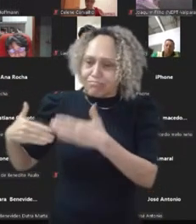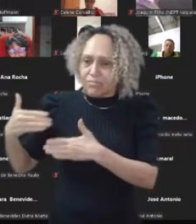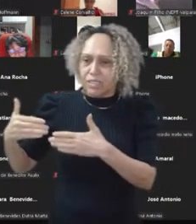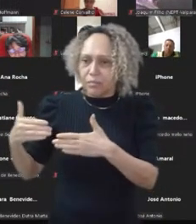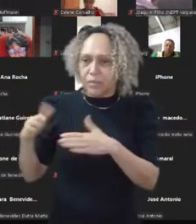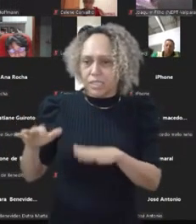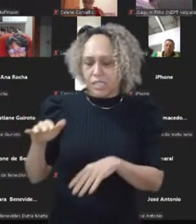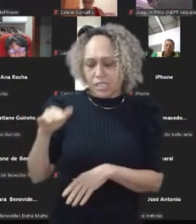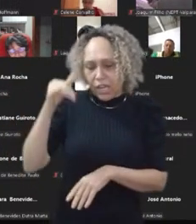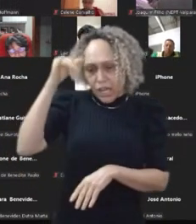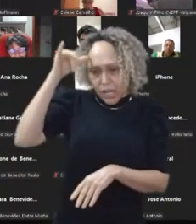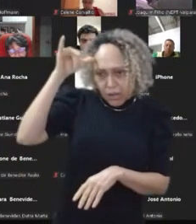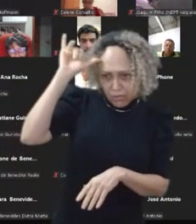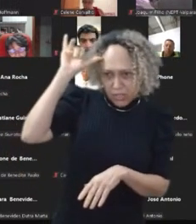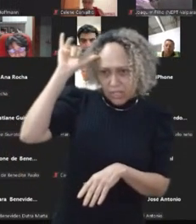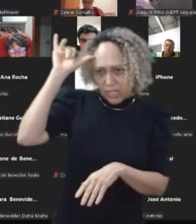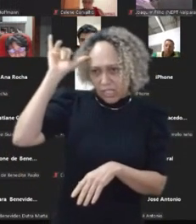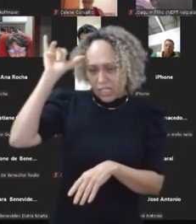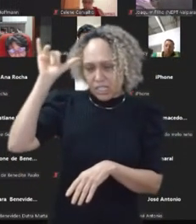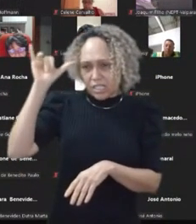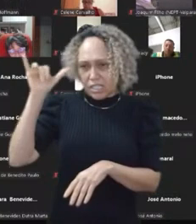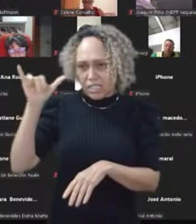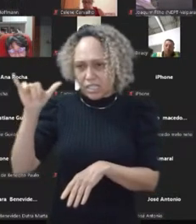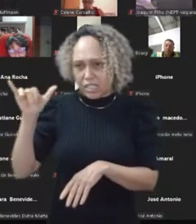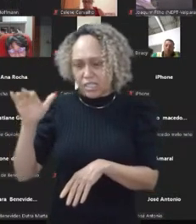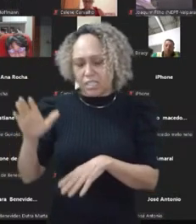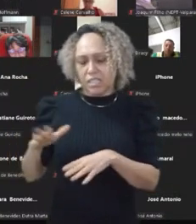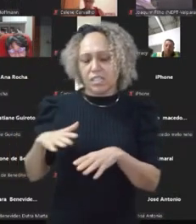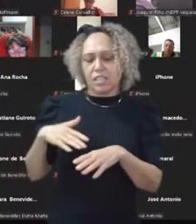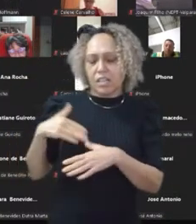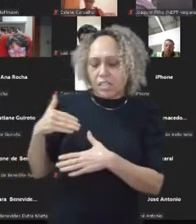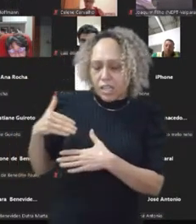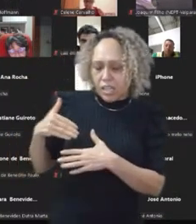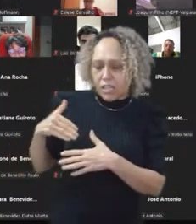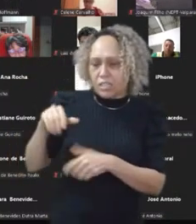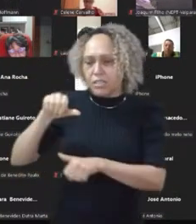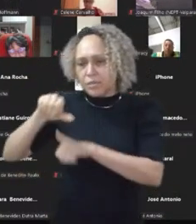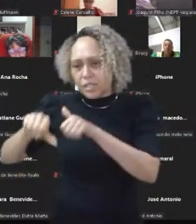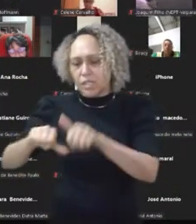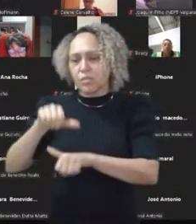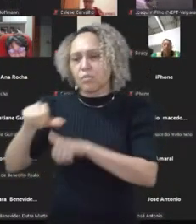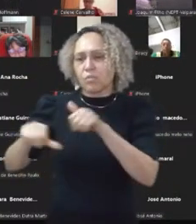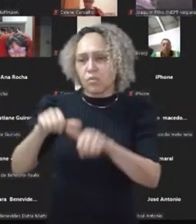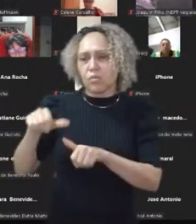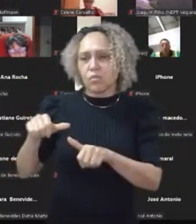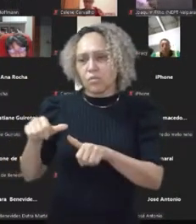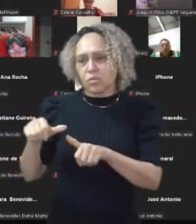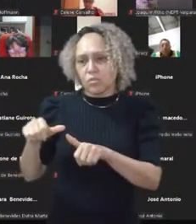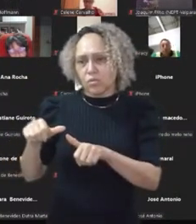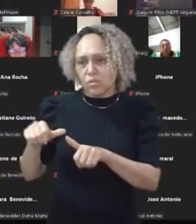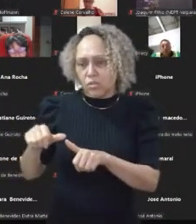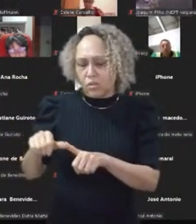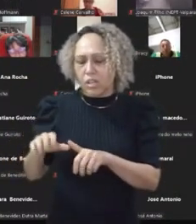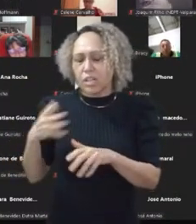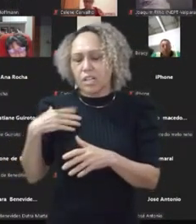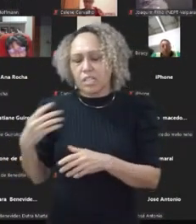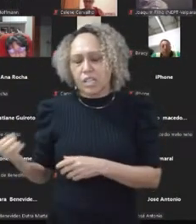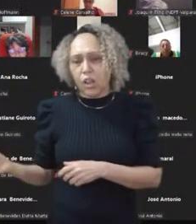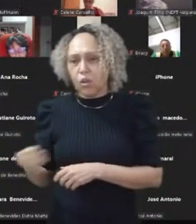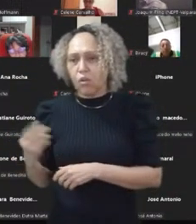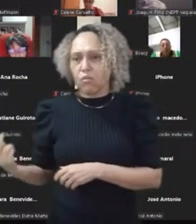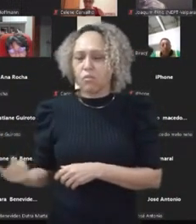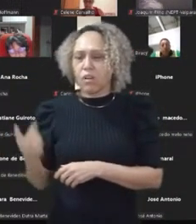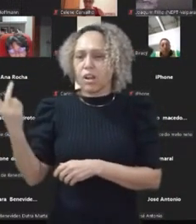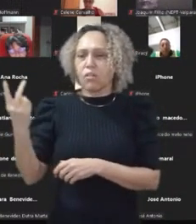desorientação que acomete a cada novo formato ato a cada nova virtude a cada novo valor a cada novo